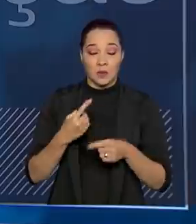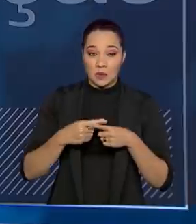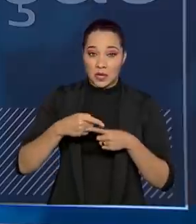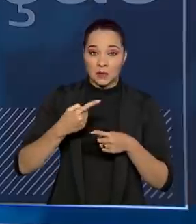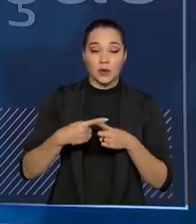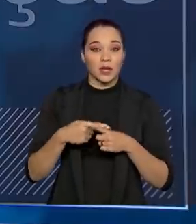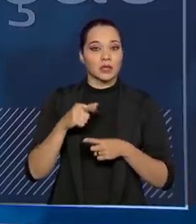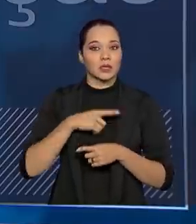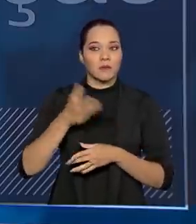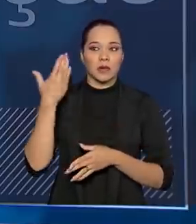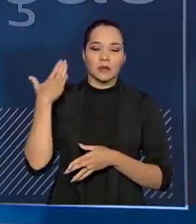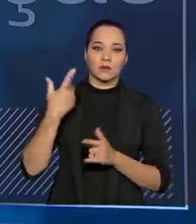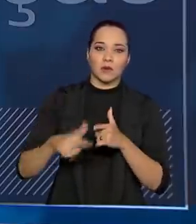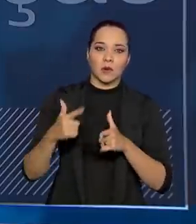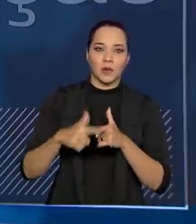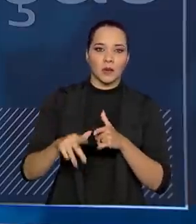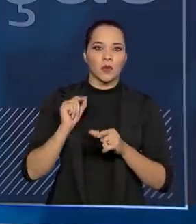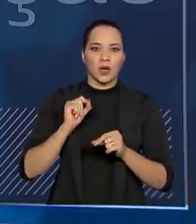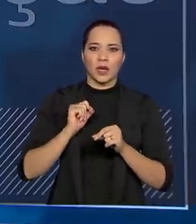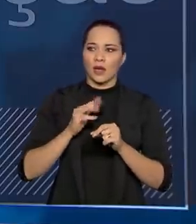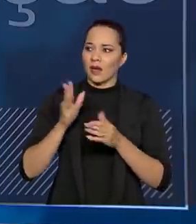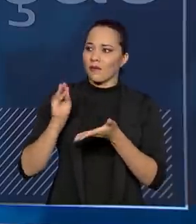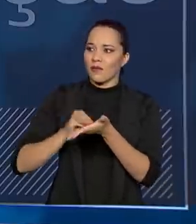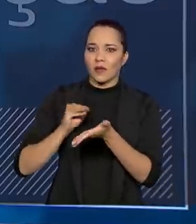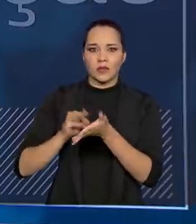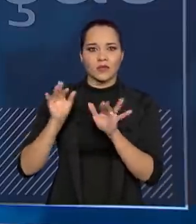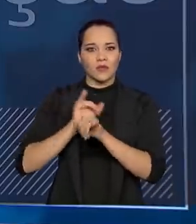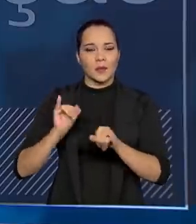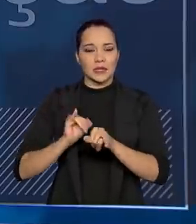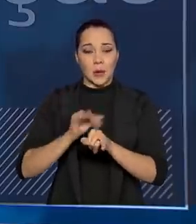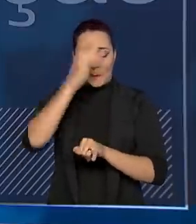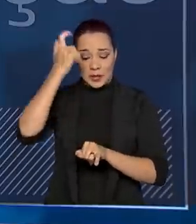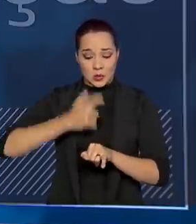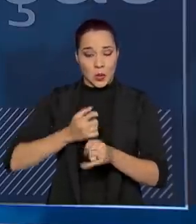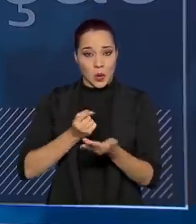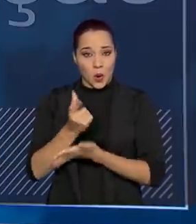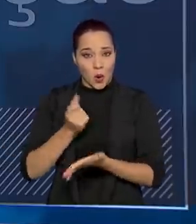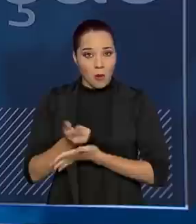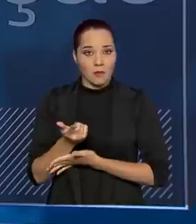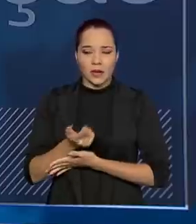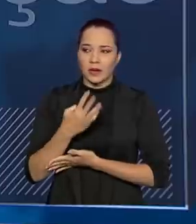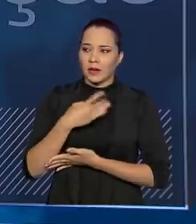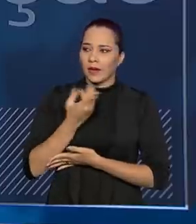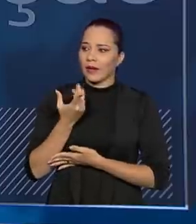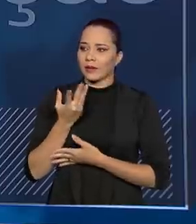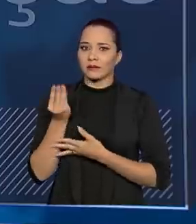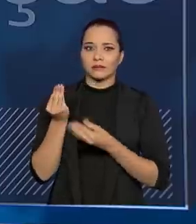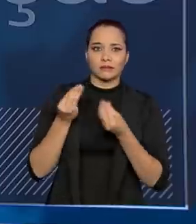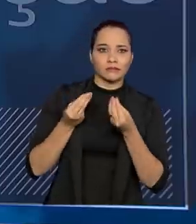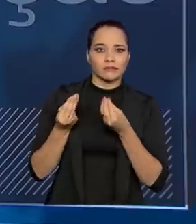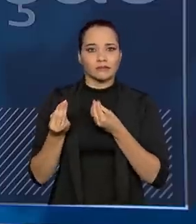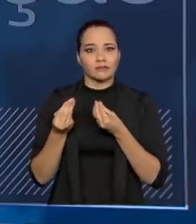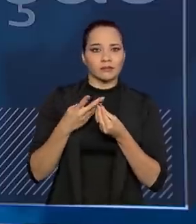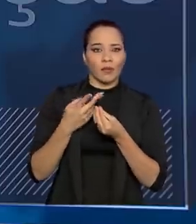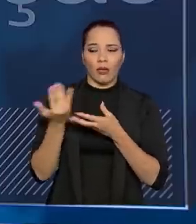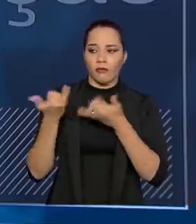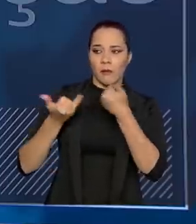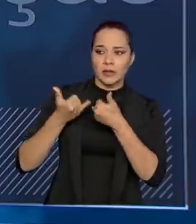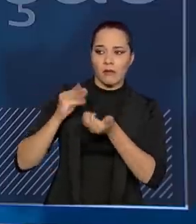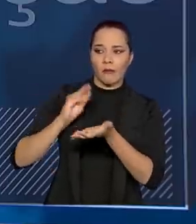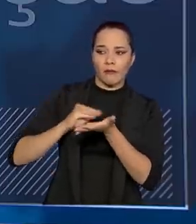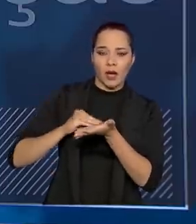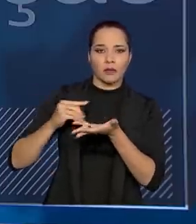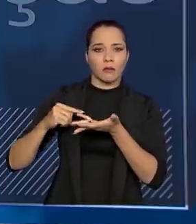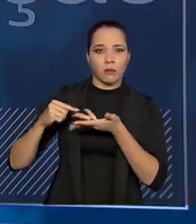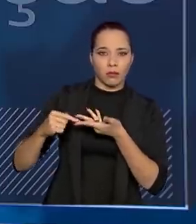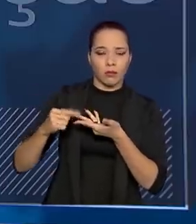tínhamos também um problema, que era a assimetria de informação. O consumidor, ele ficava muito refém das informações que, às vezes, eram insuficientes,